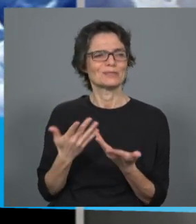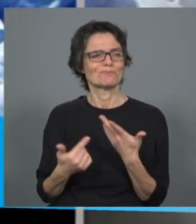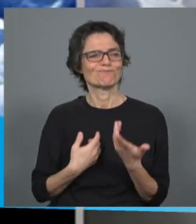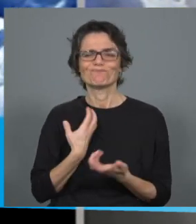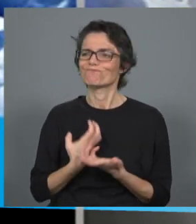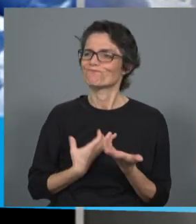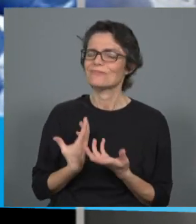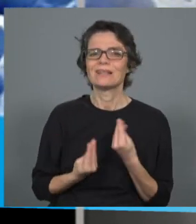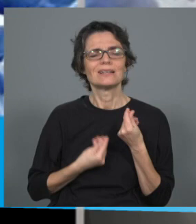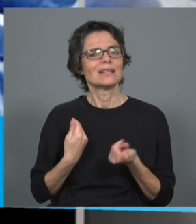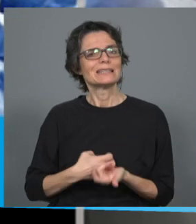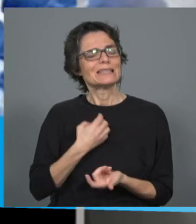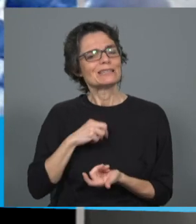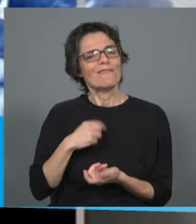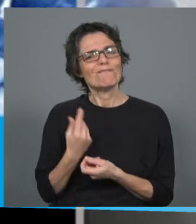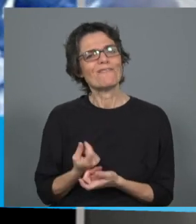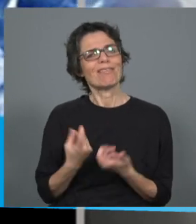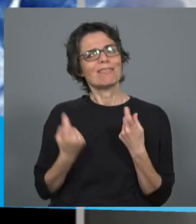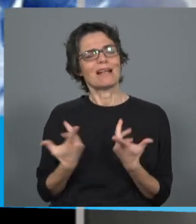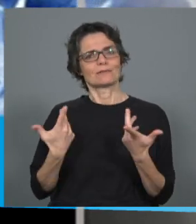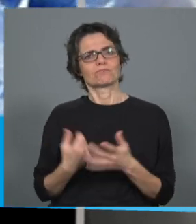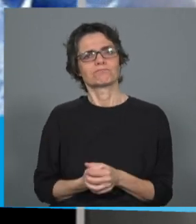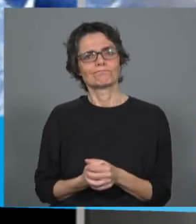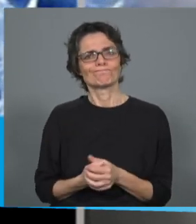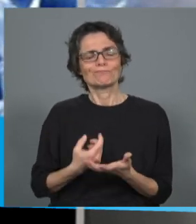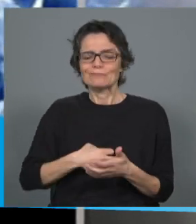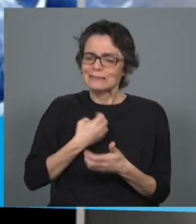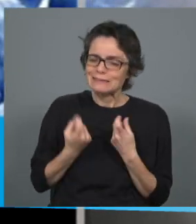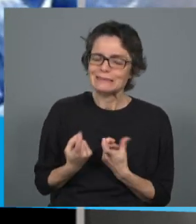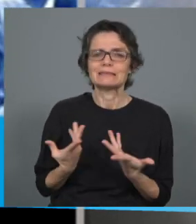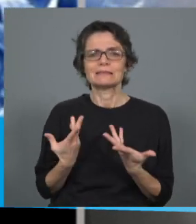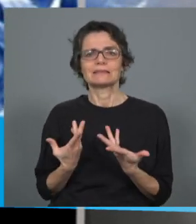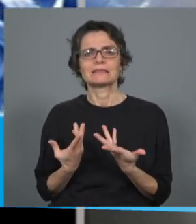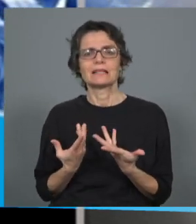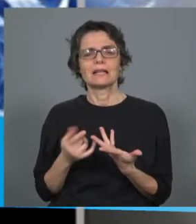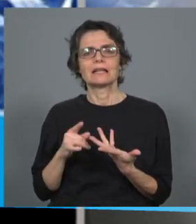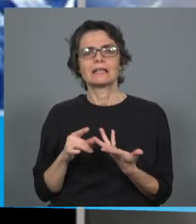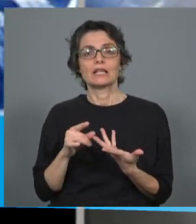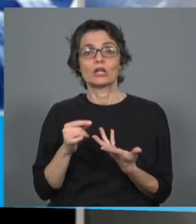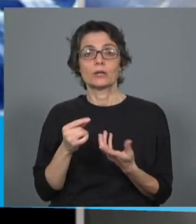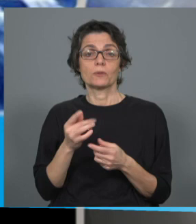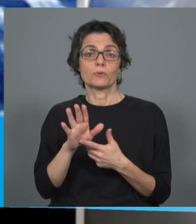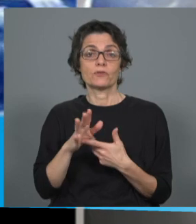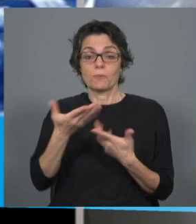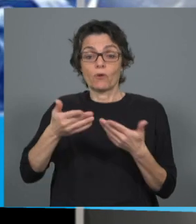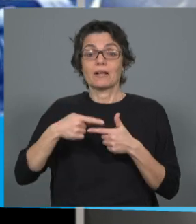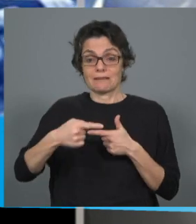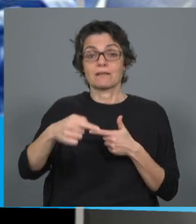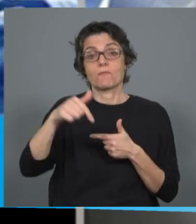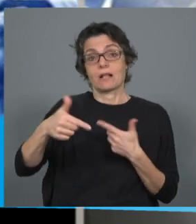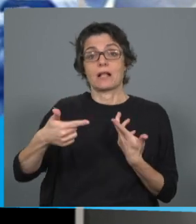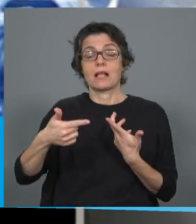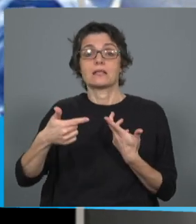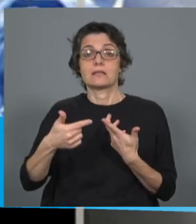me preenche. É pouco. Isto é pouco. Não é? Até fazendo aqui a ligação com a questão da Semana das Vocações,